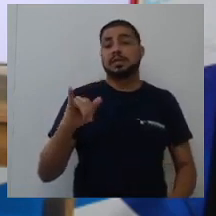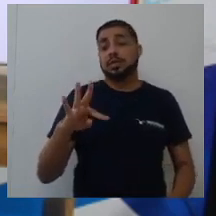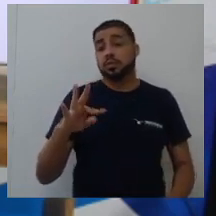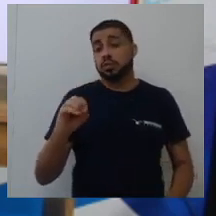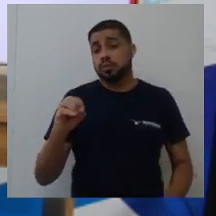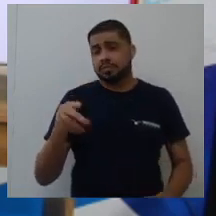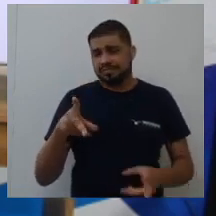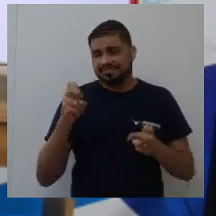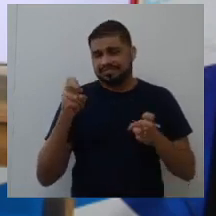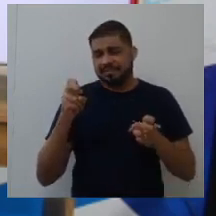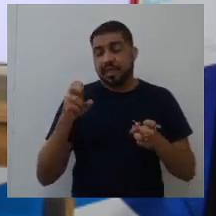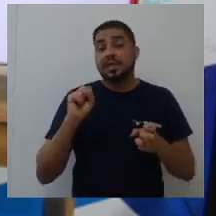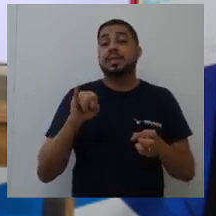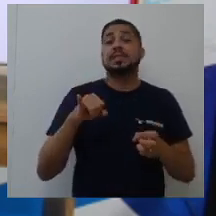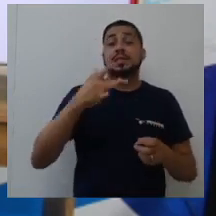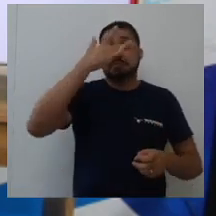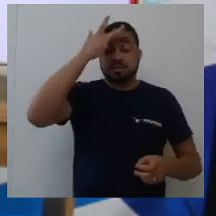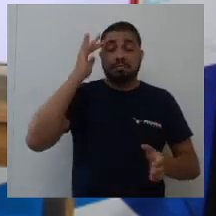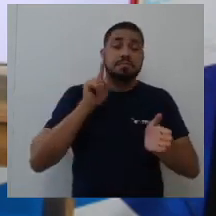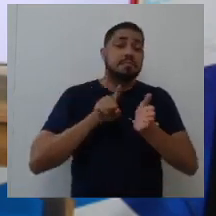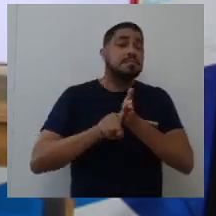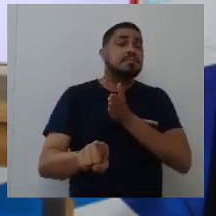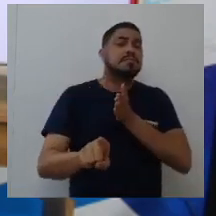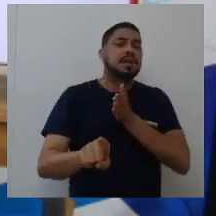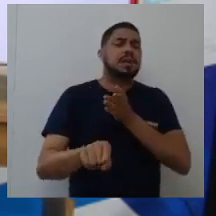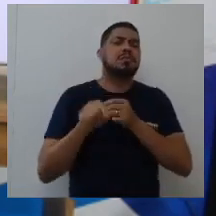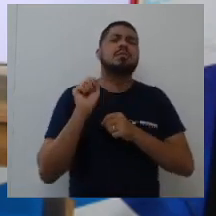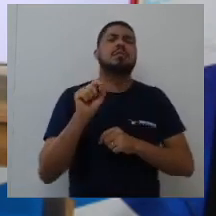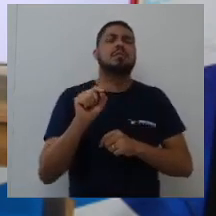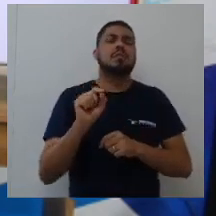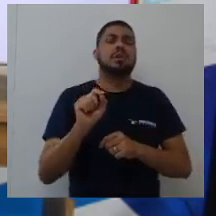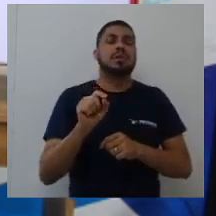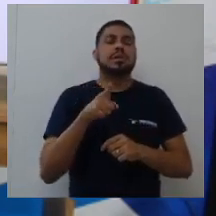se alguém perguntar para você, o que é